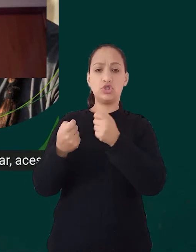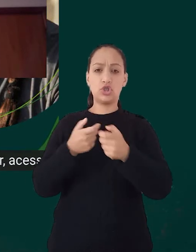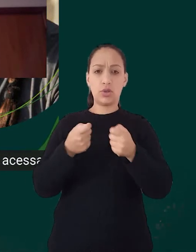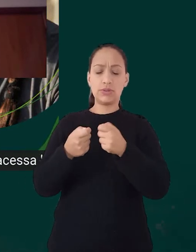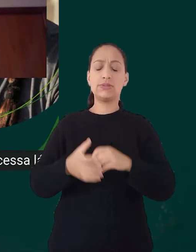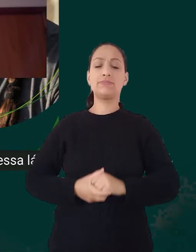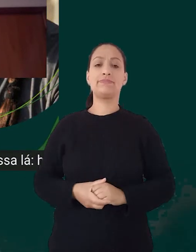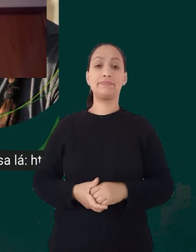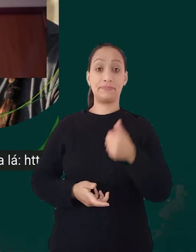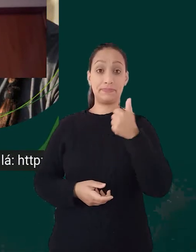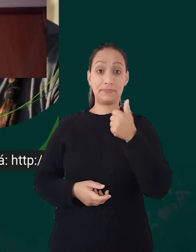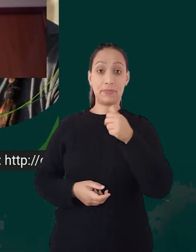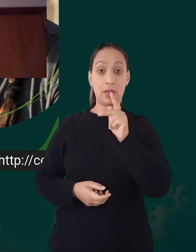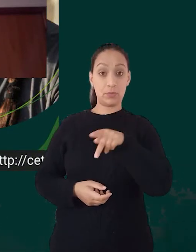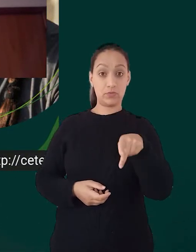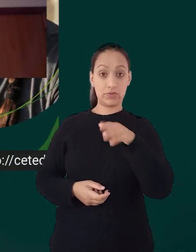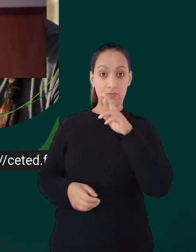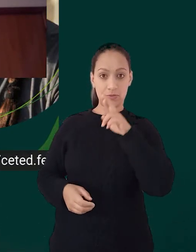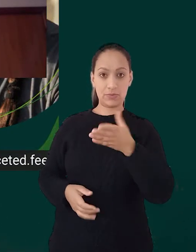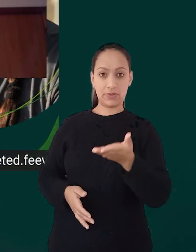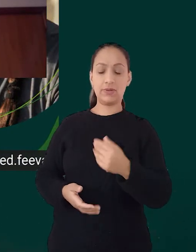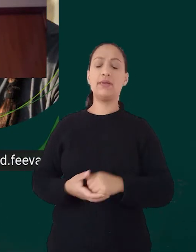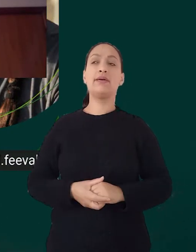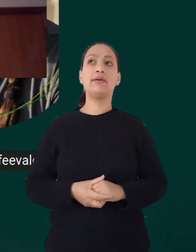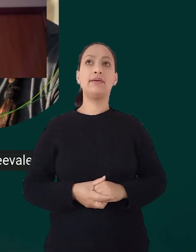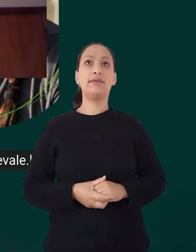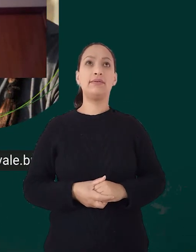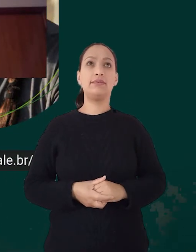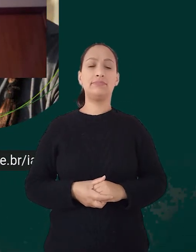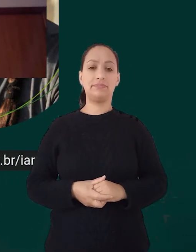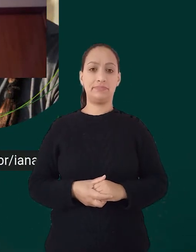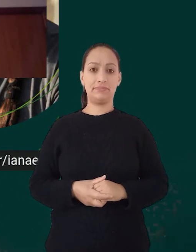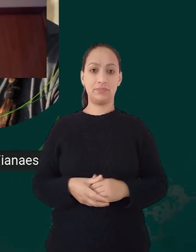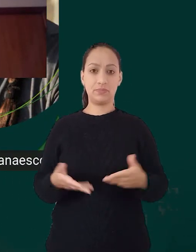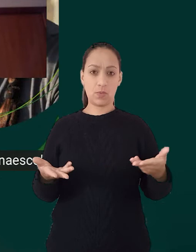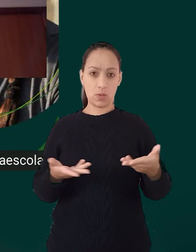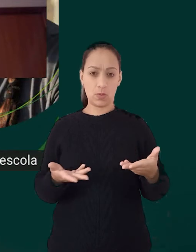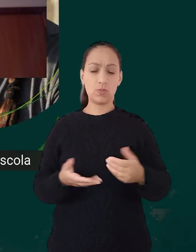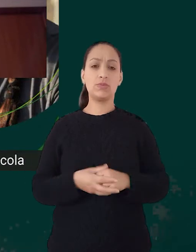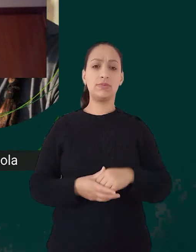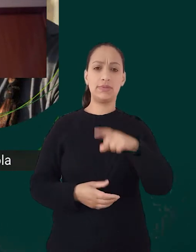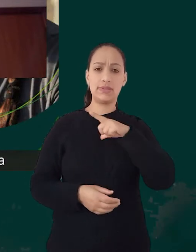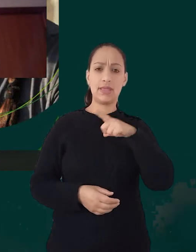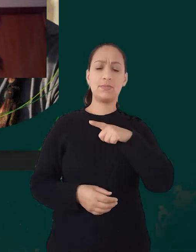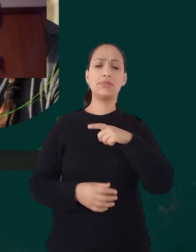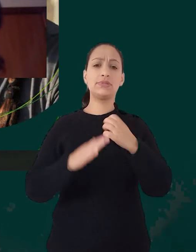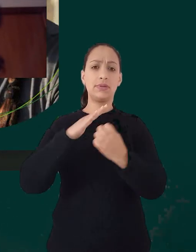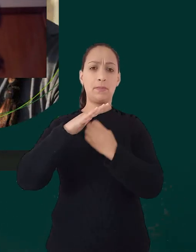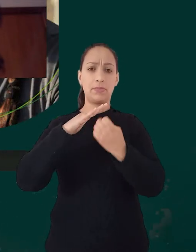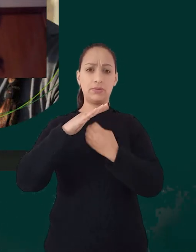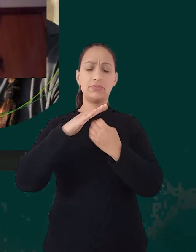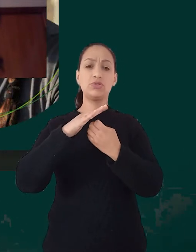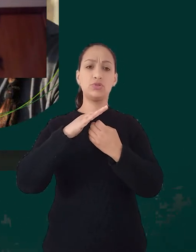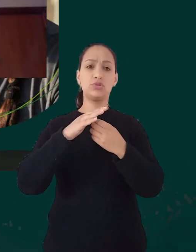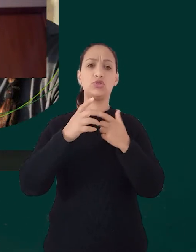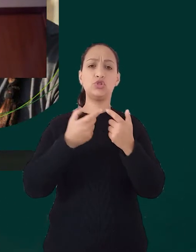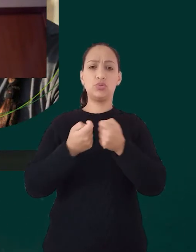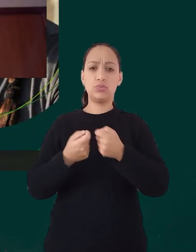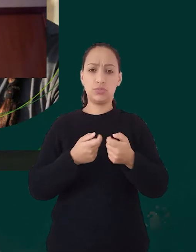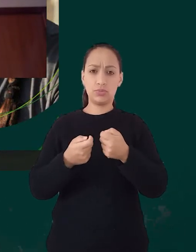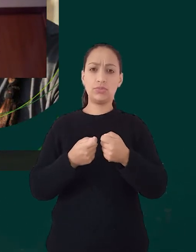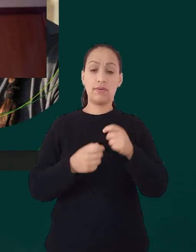Tá. Primeiro respondendo a professora Marta. Atualmente, nós temos empresas de jogos aqui no Rio Grande do Sul, em São